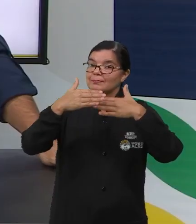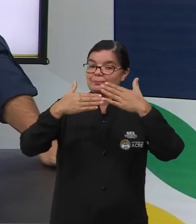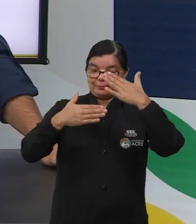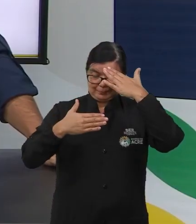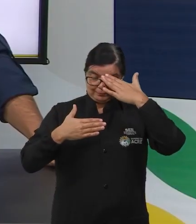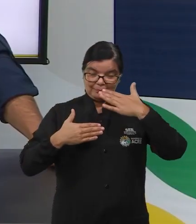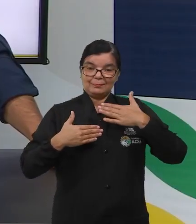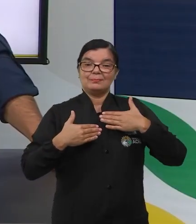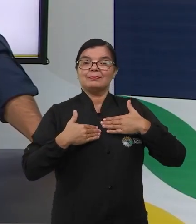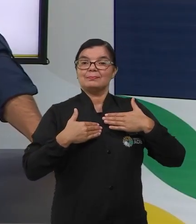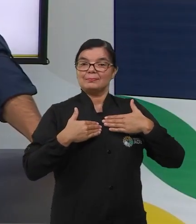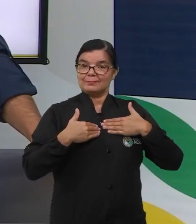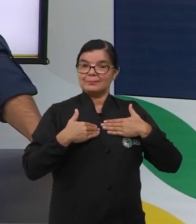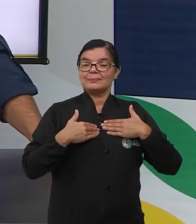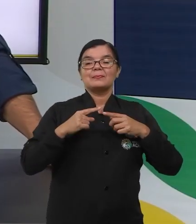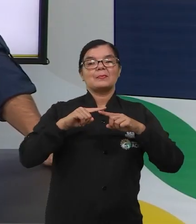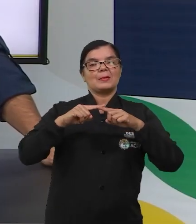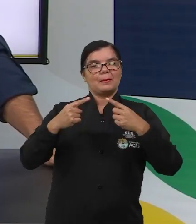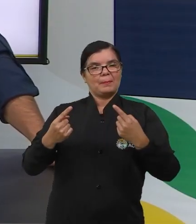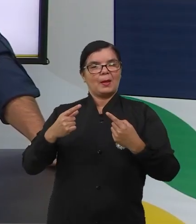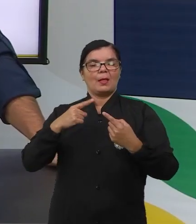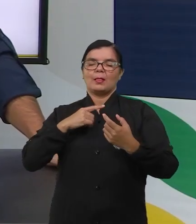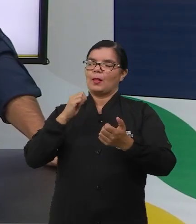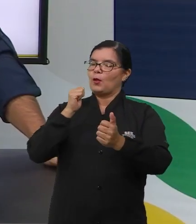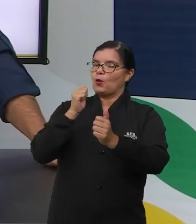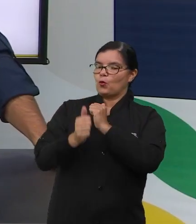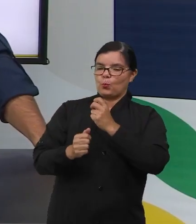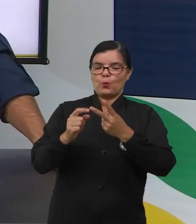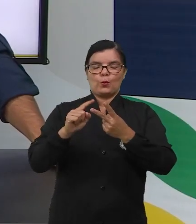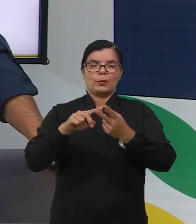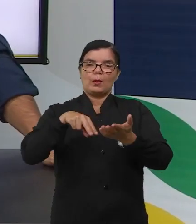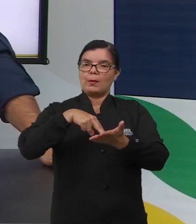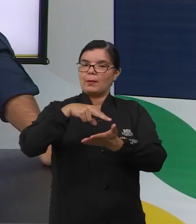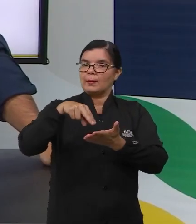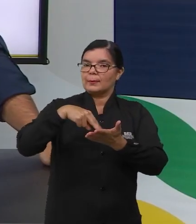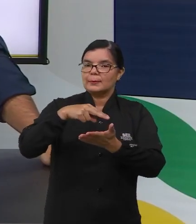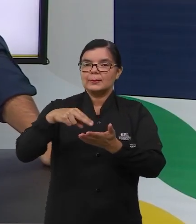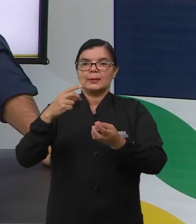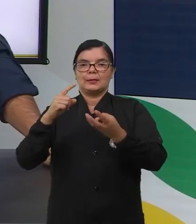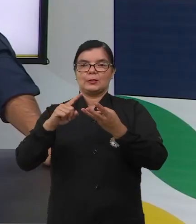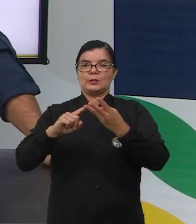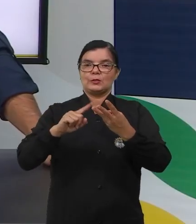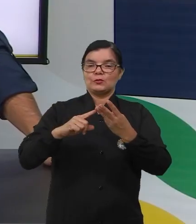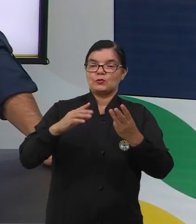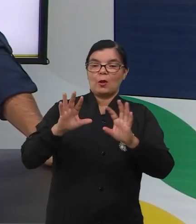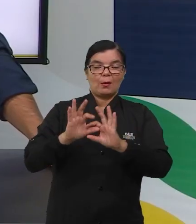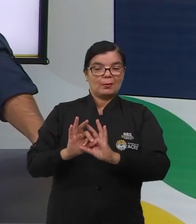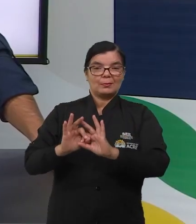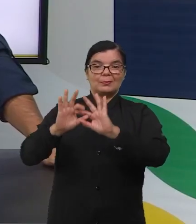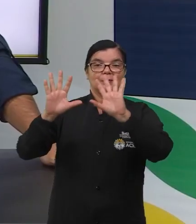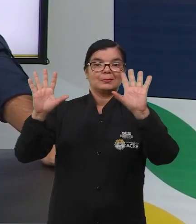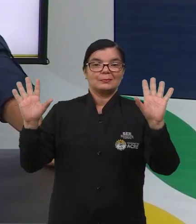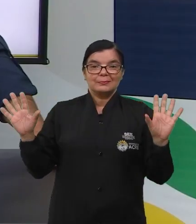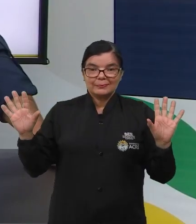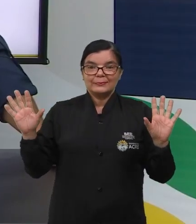corpo. O instrumento é o corpo, mas aí tem o esporte, tem a dança, o lazer de forma livre.